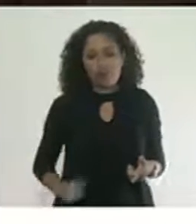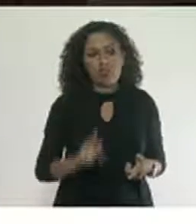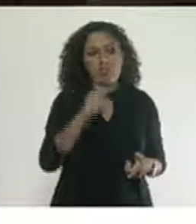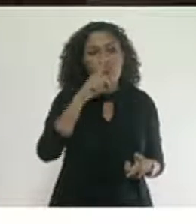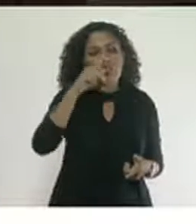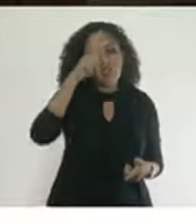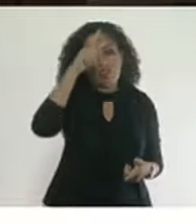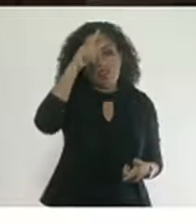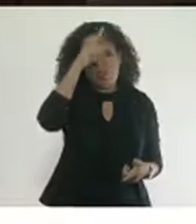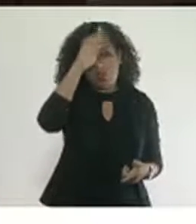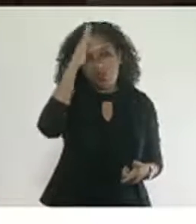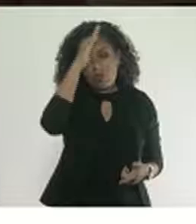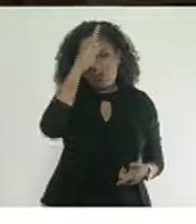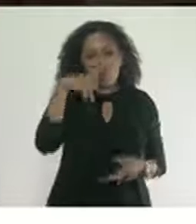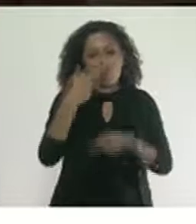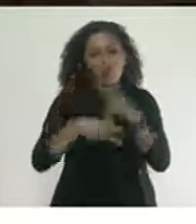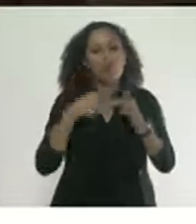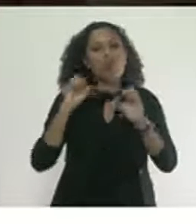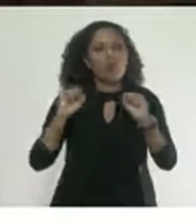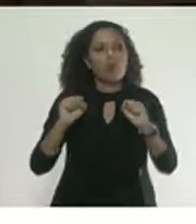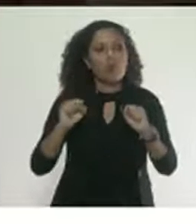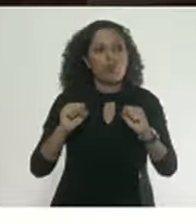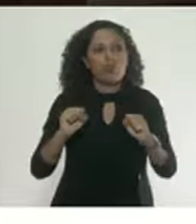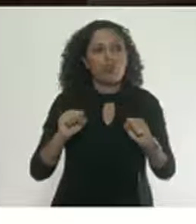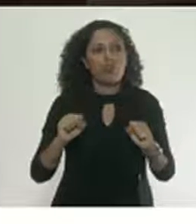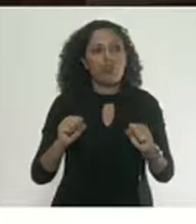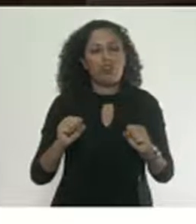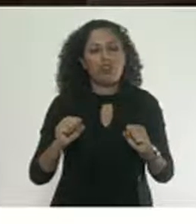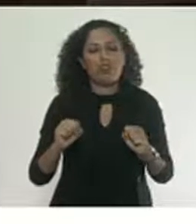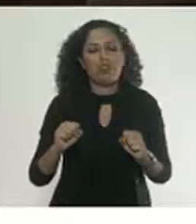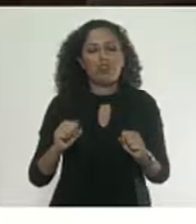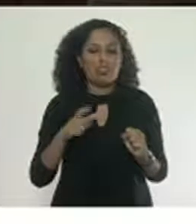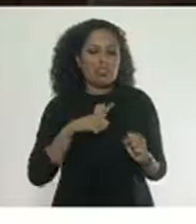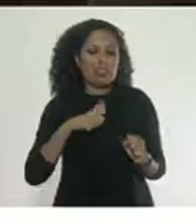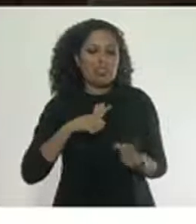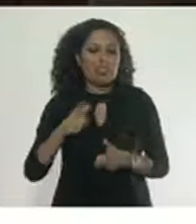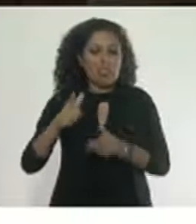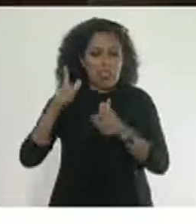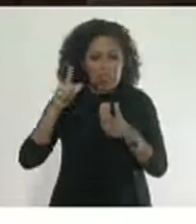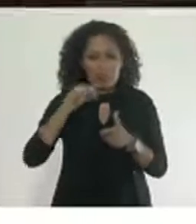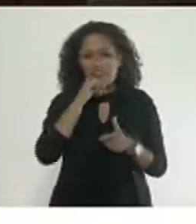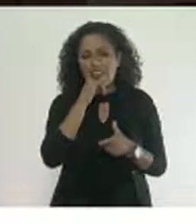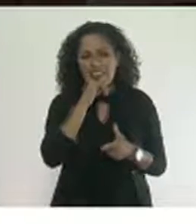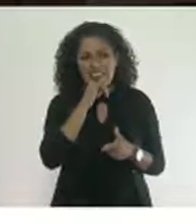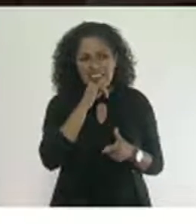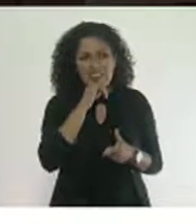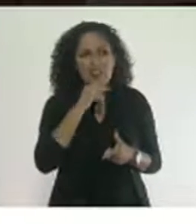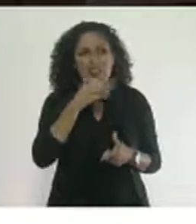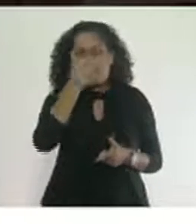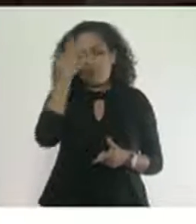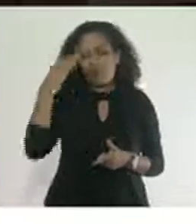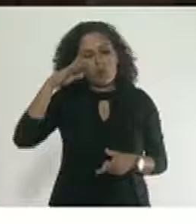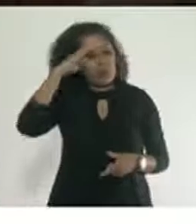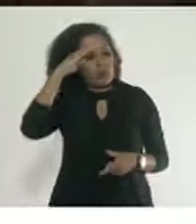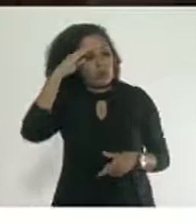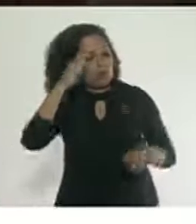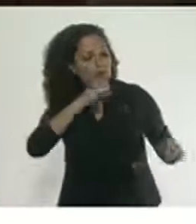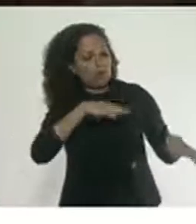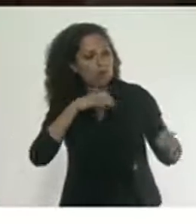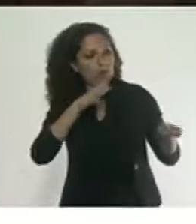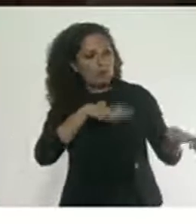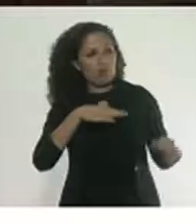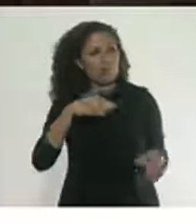autorizar o porte de armas para militares com 10 anos nas Forças Armadas, inclusive aqueles que já foram para